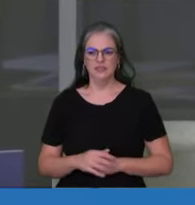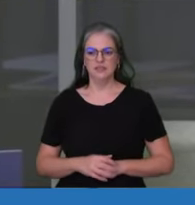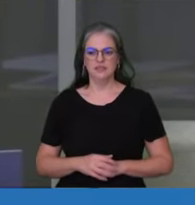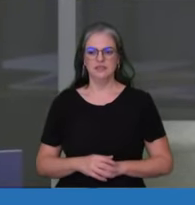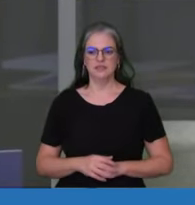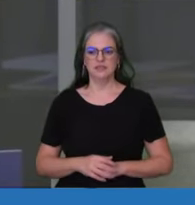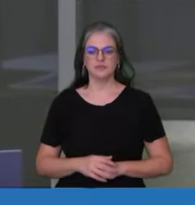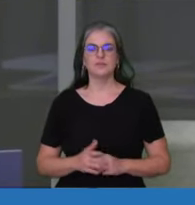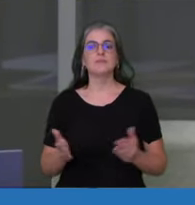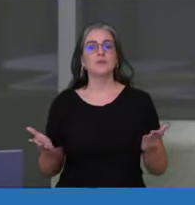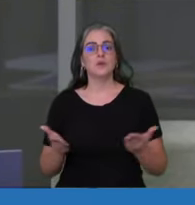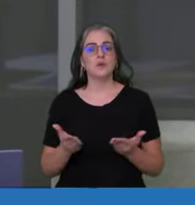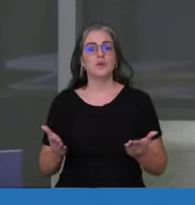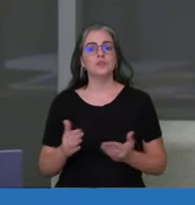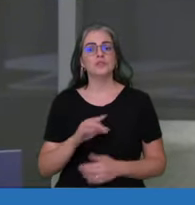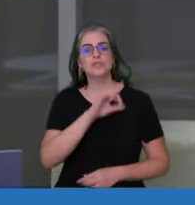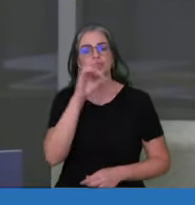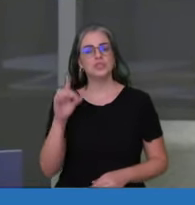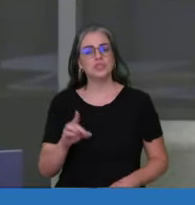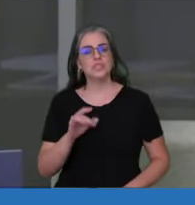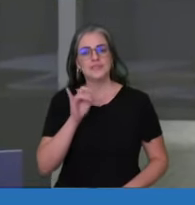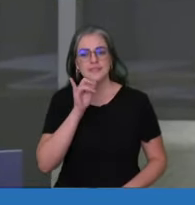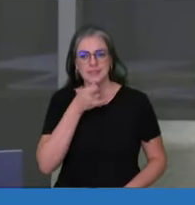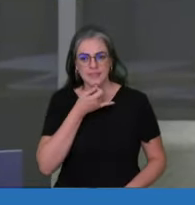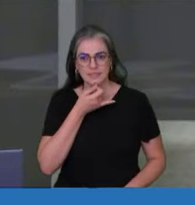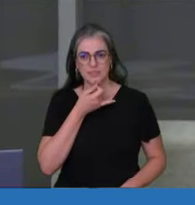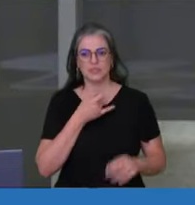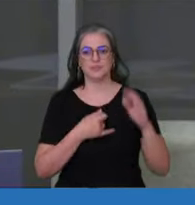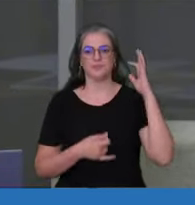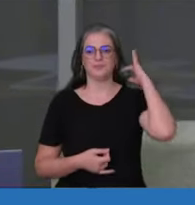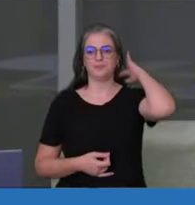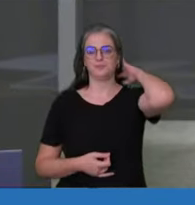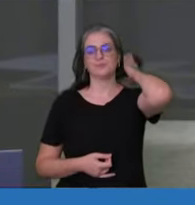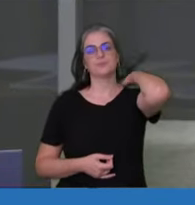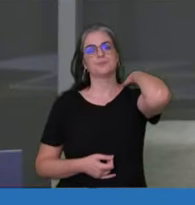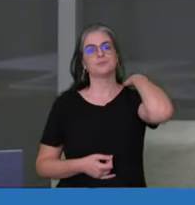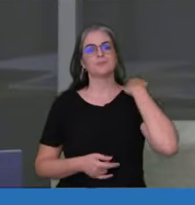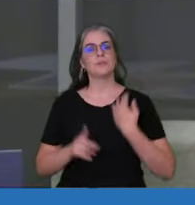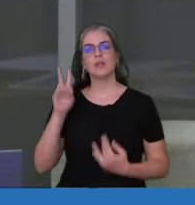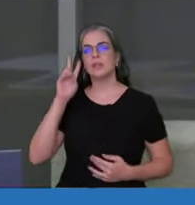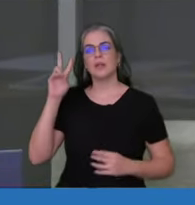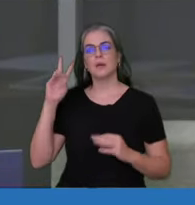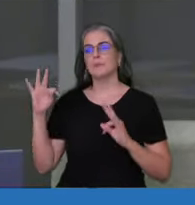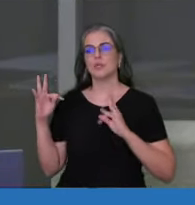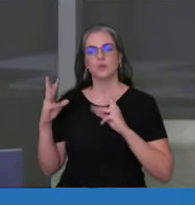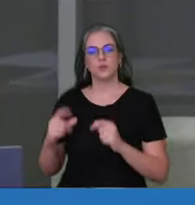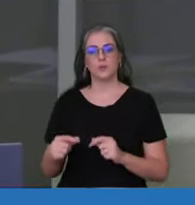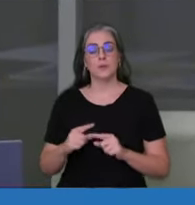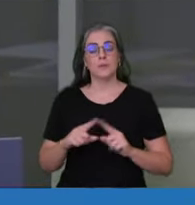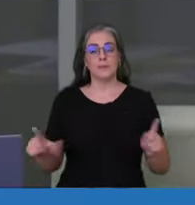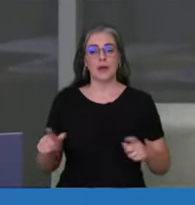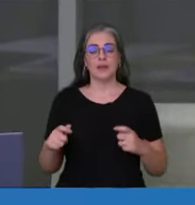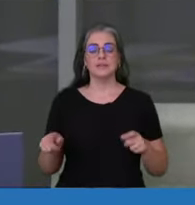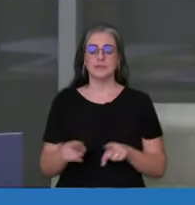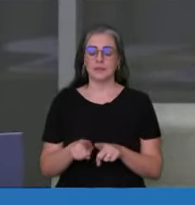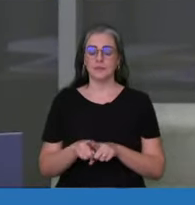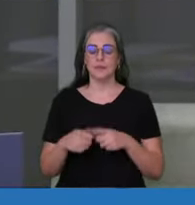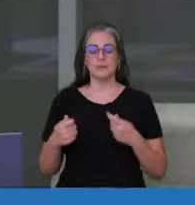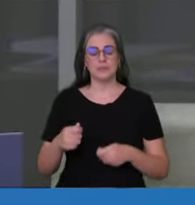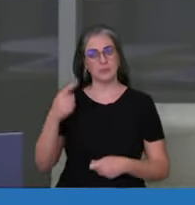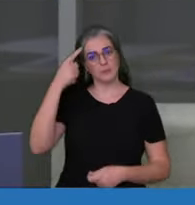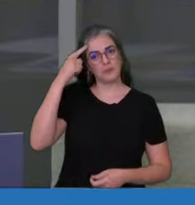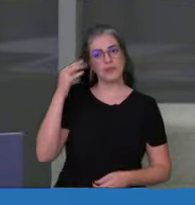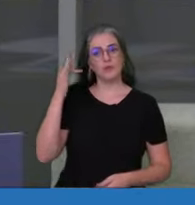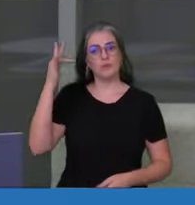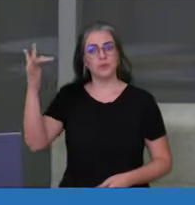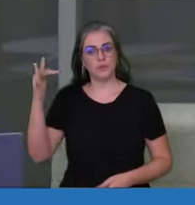um dia de tristeza por rever todas as coisas, mas também deve ser um dia de olhar para frente e de alegria,